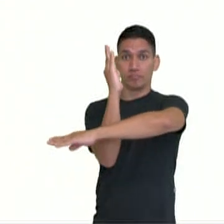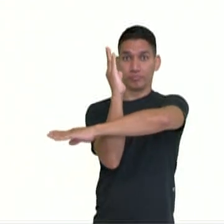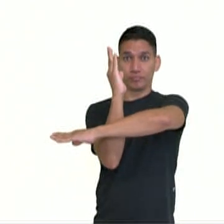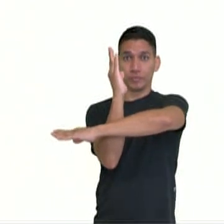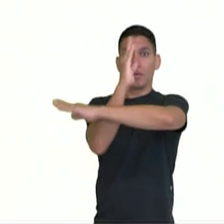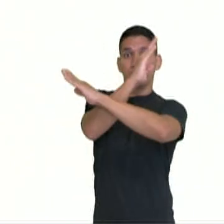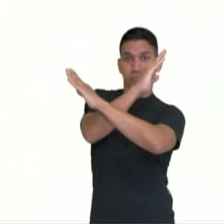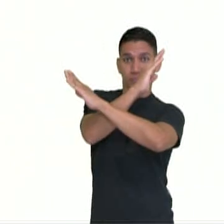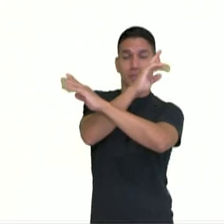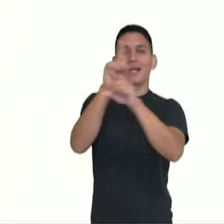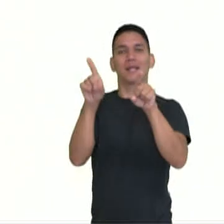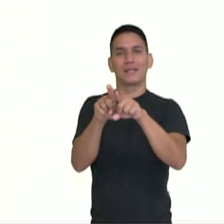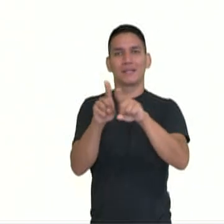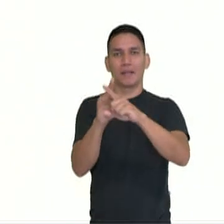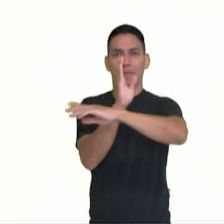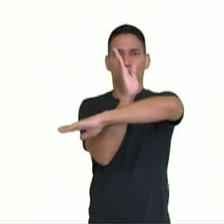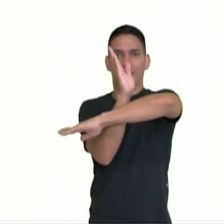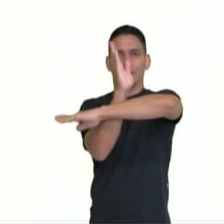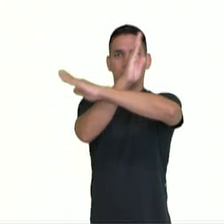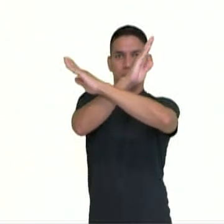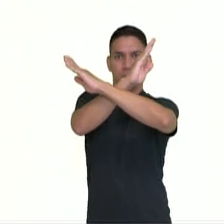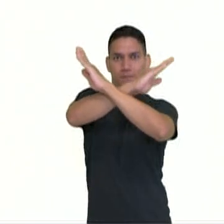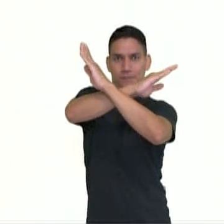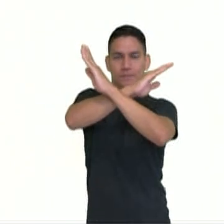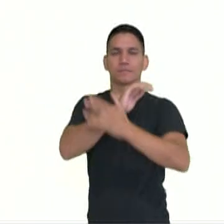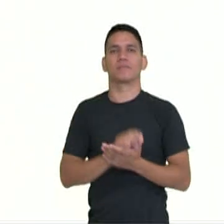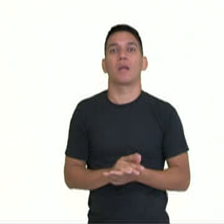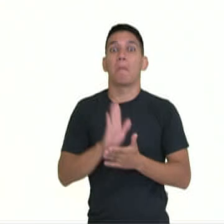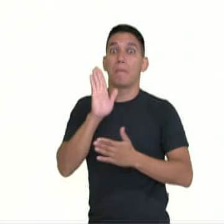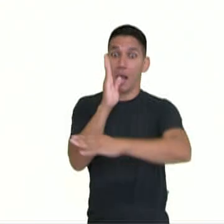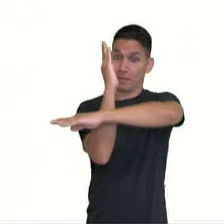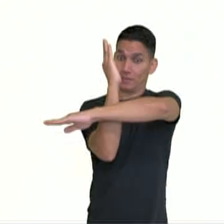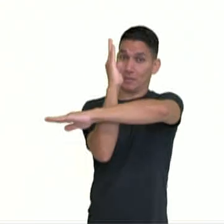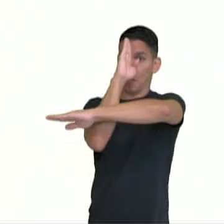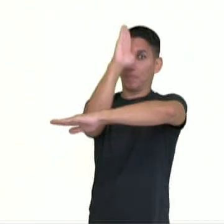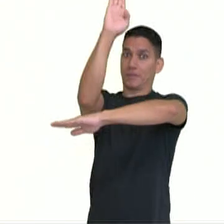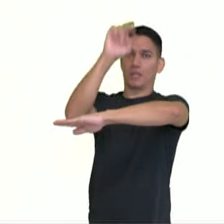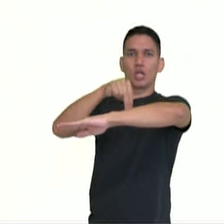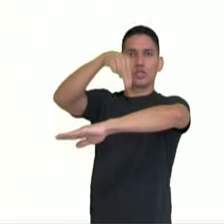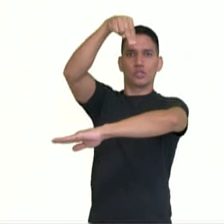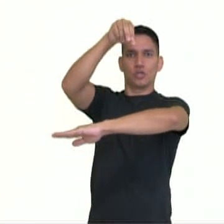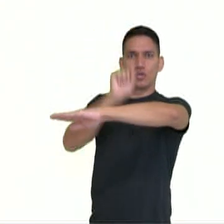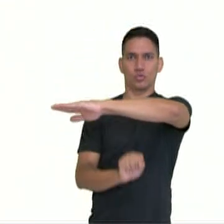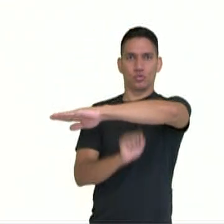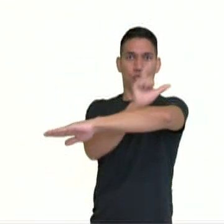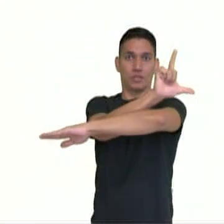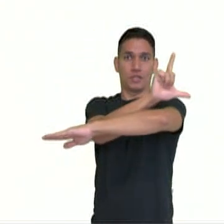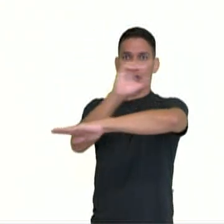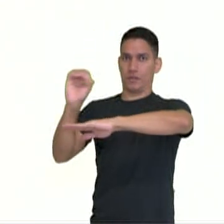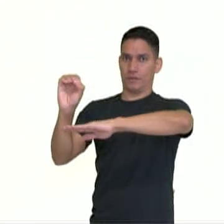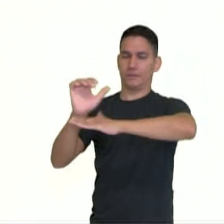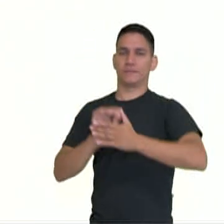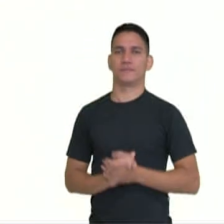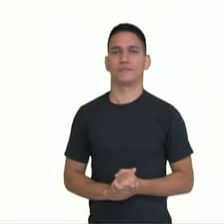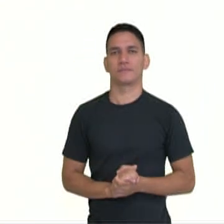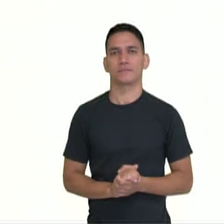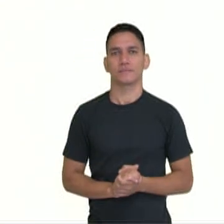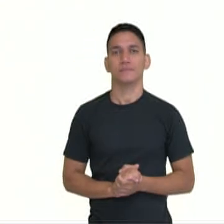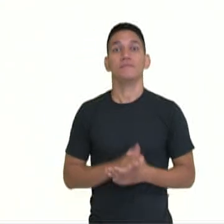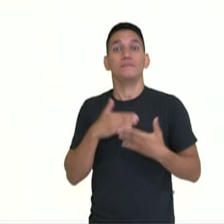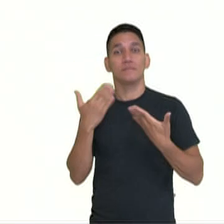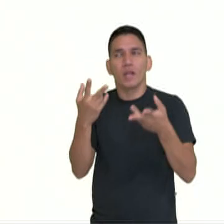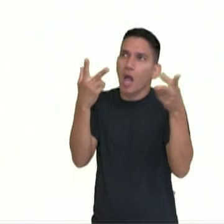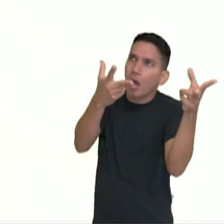e subcolaterais, sendo que os pontos cardeais são os principais, norte, sul, leste e oeste, né? A partir